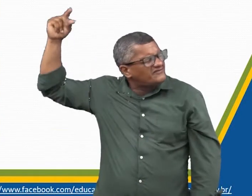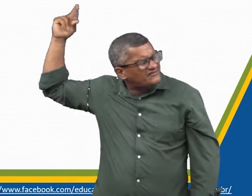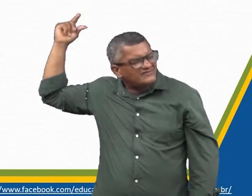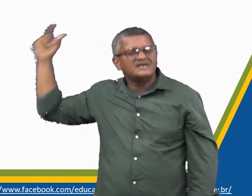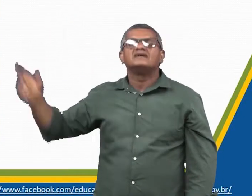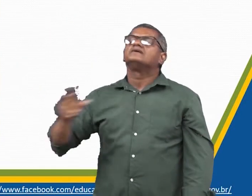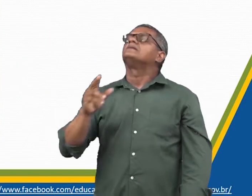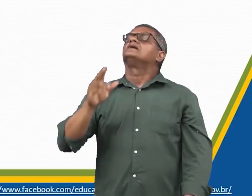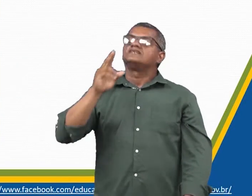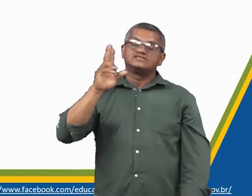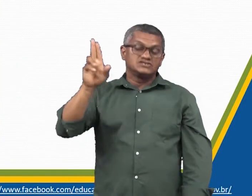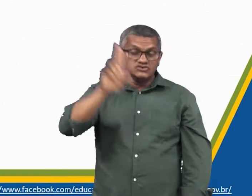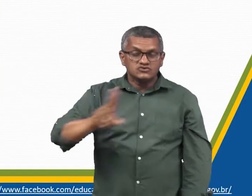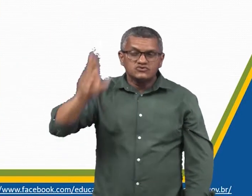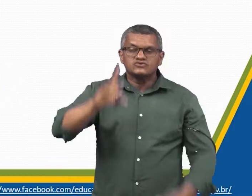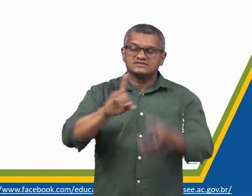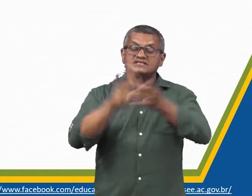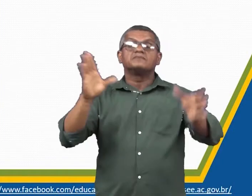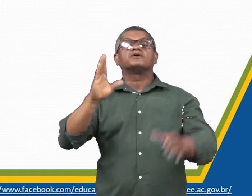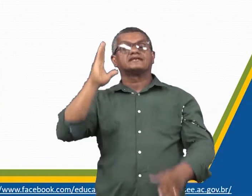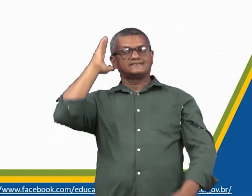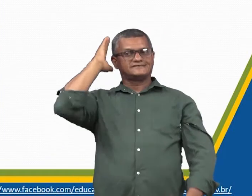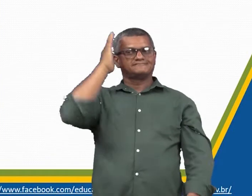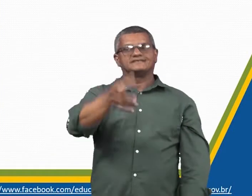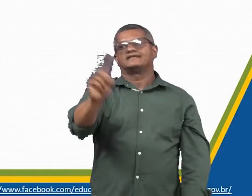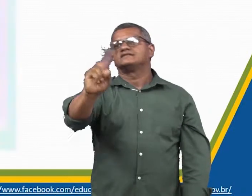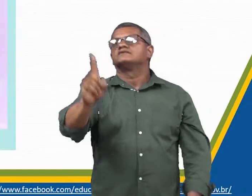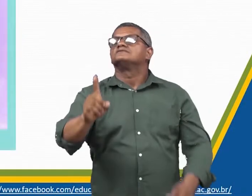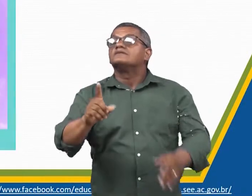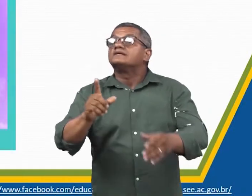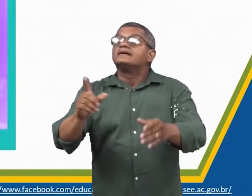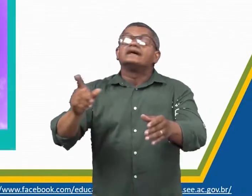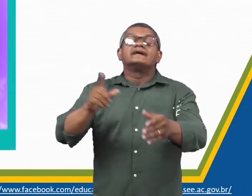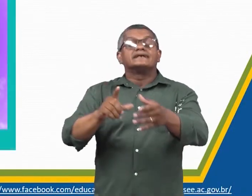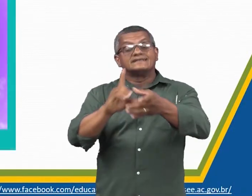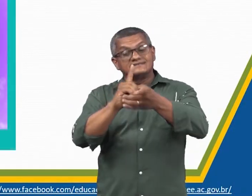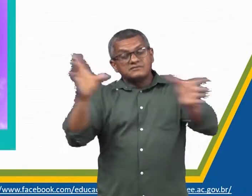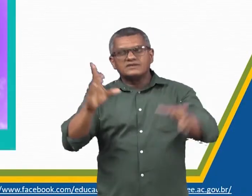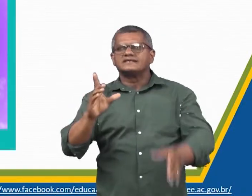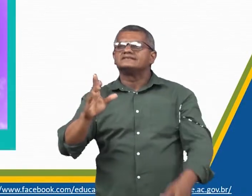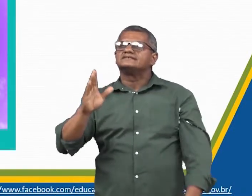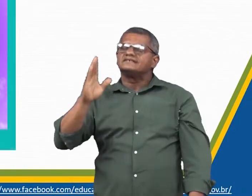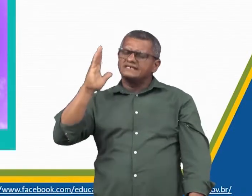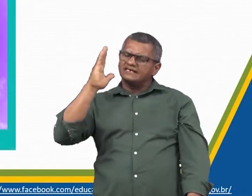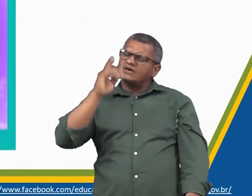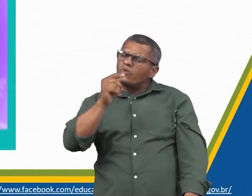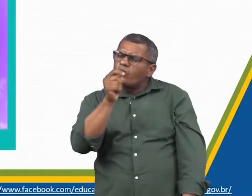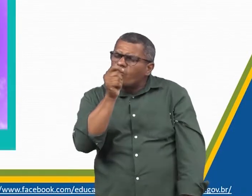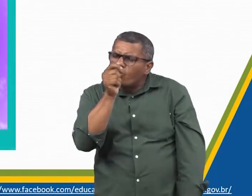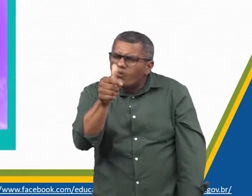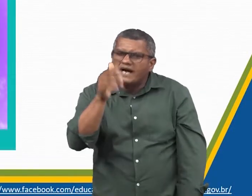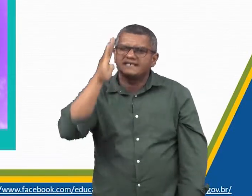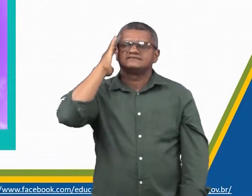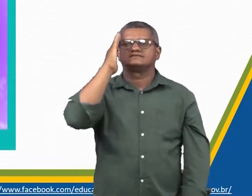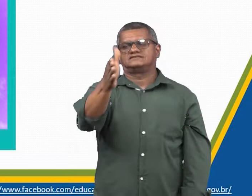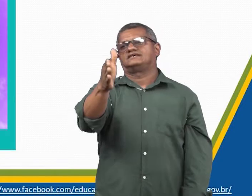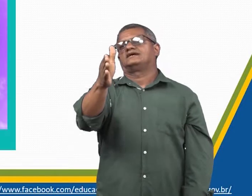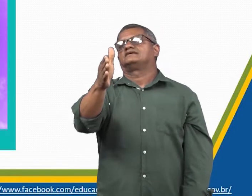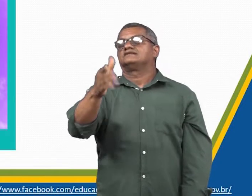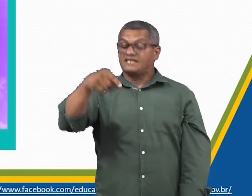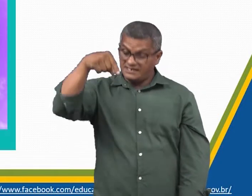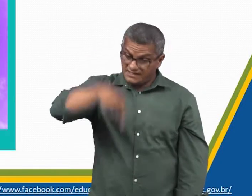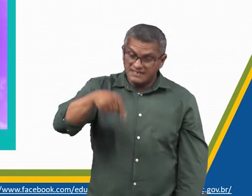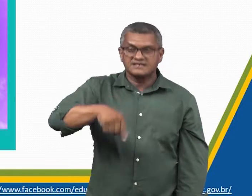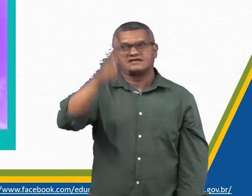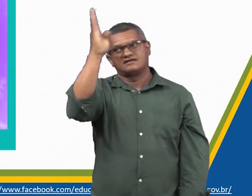utilizam a democracia indireta. E nós temos a democracia semi-indireta, que é o caso do Brasil. Como